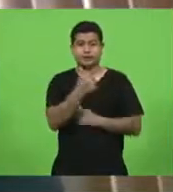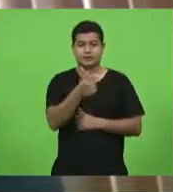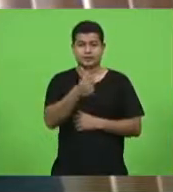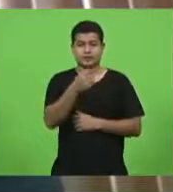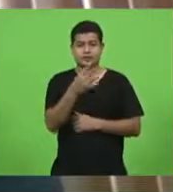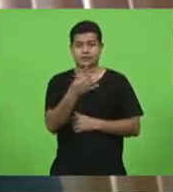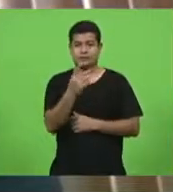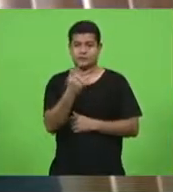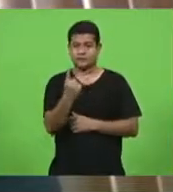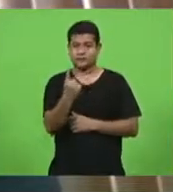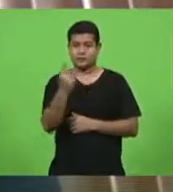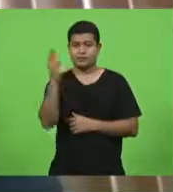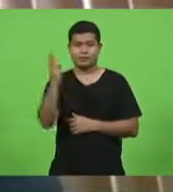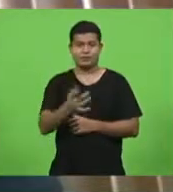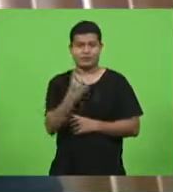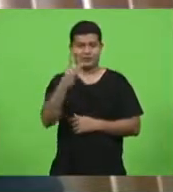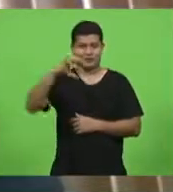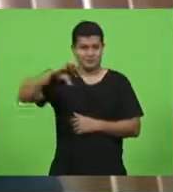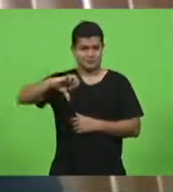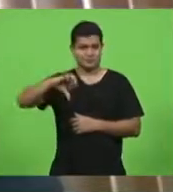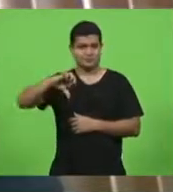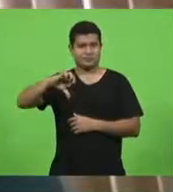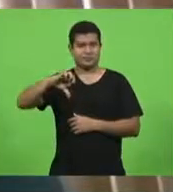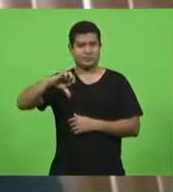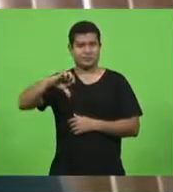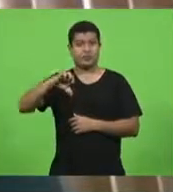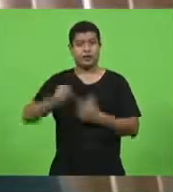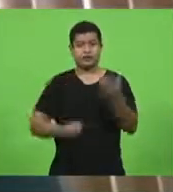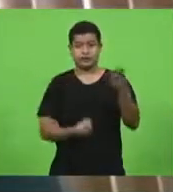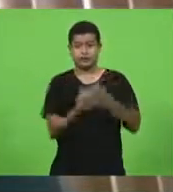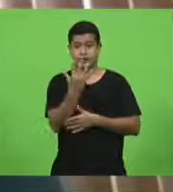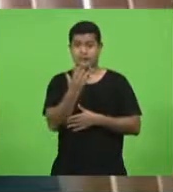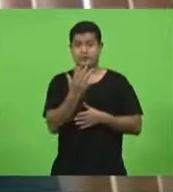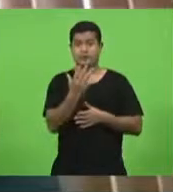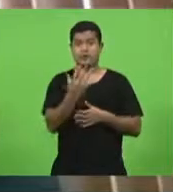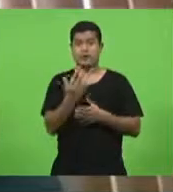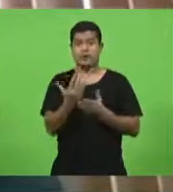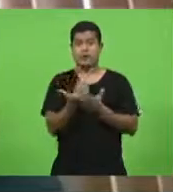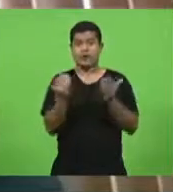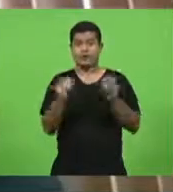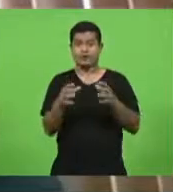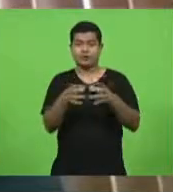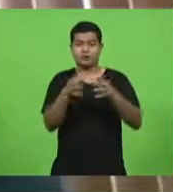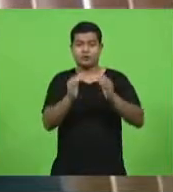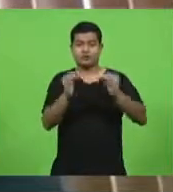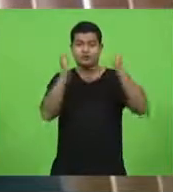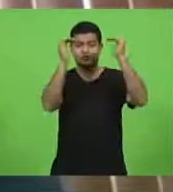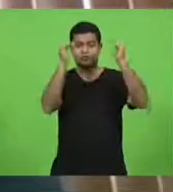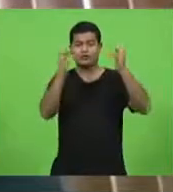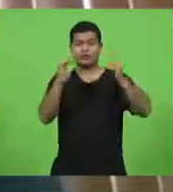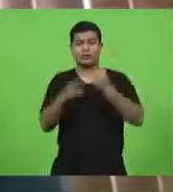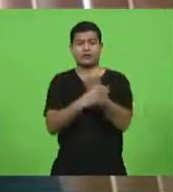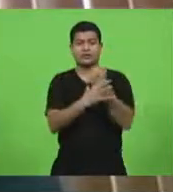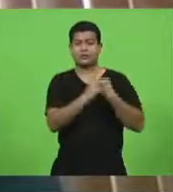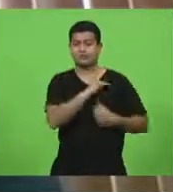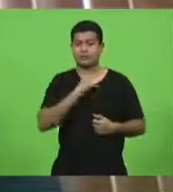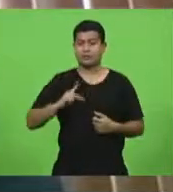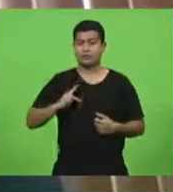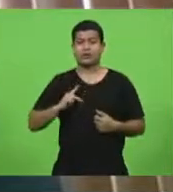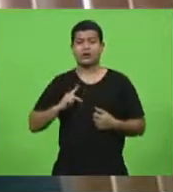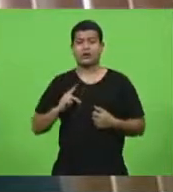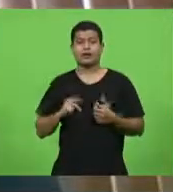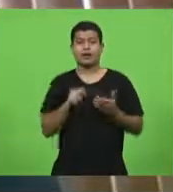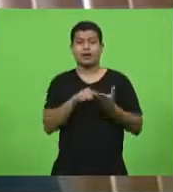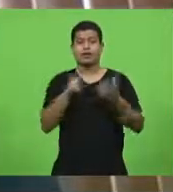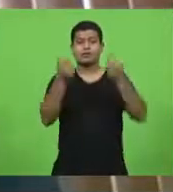de 2019, que criou o Colegiado Superior de Segurança Pública, ela estabelece no seu artigo